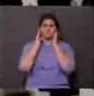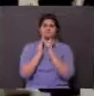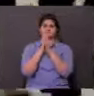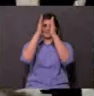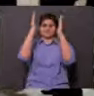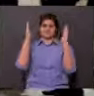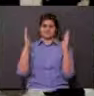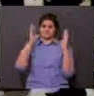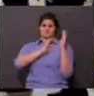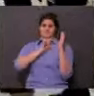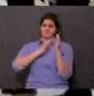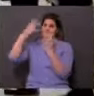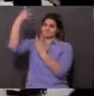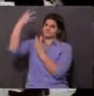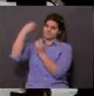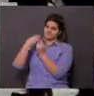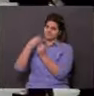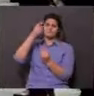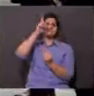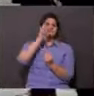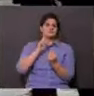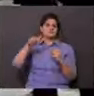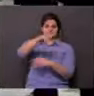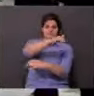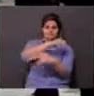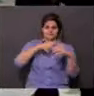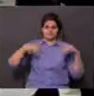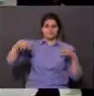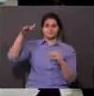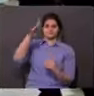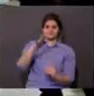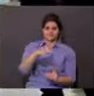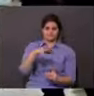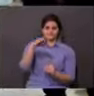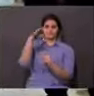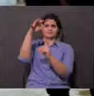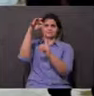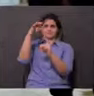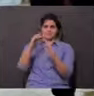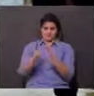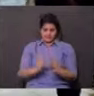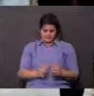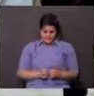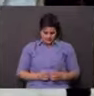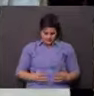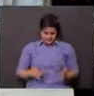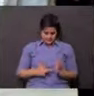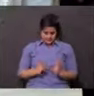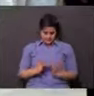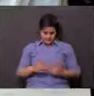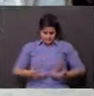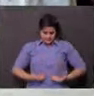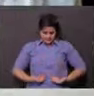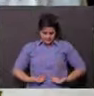graça, o Senhor é convosco. Bendita sois vós entre as mulheres, e bendito é o fruto do